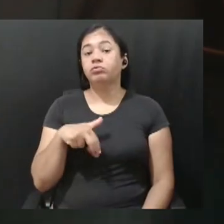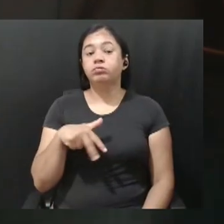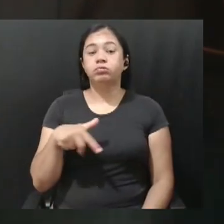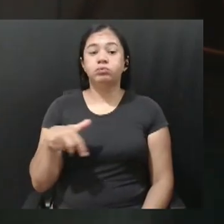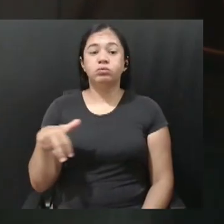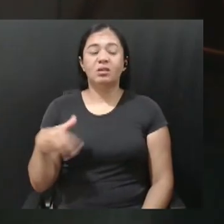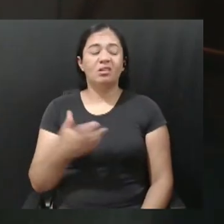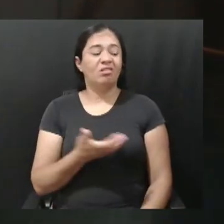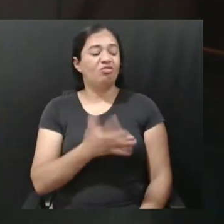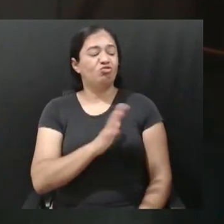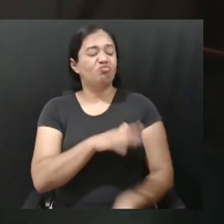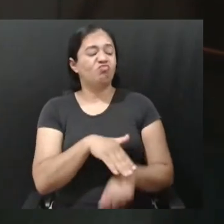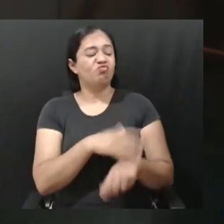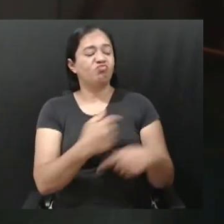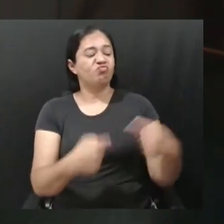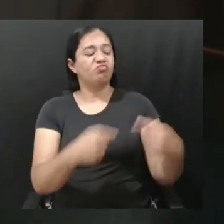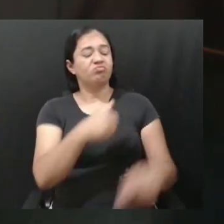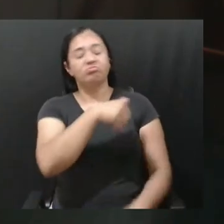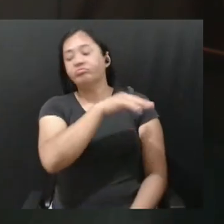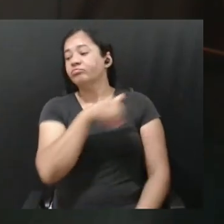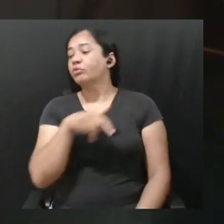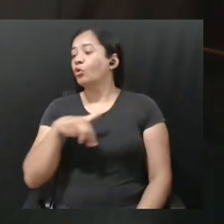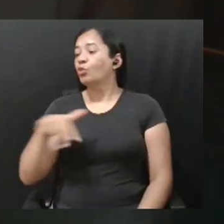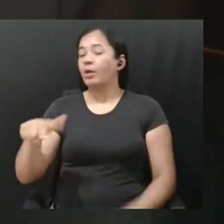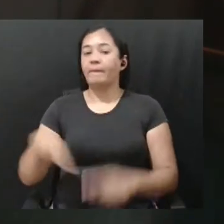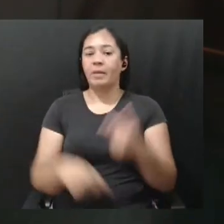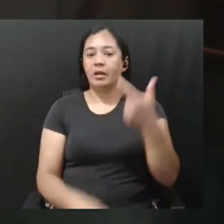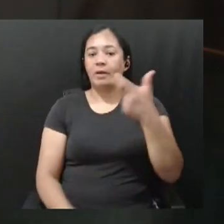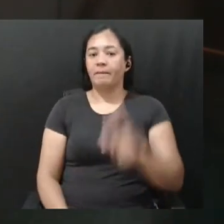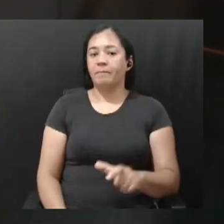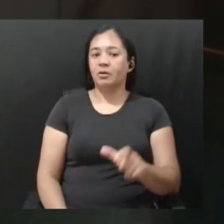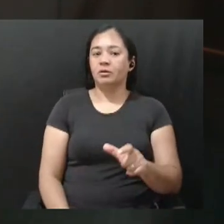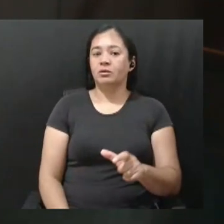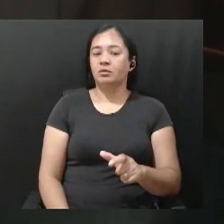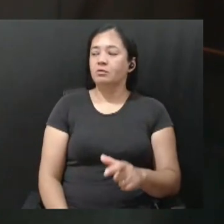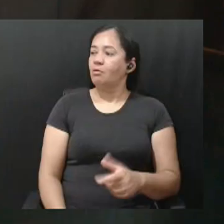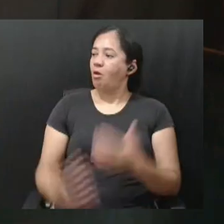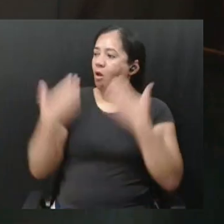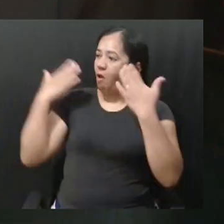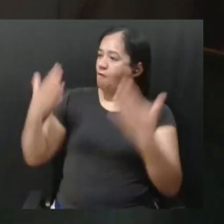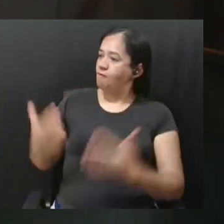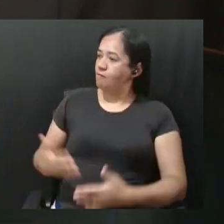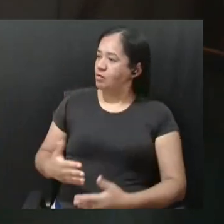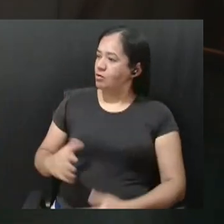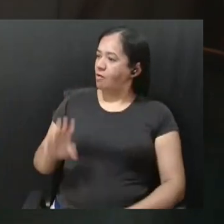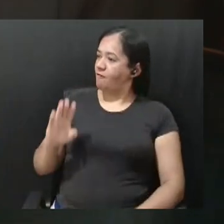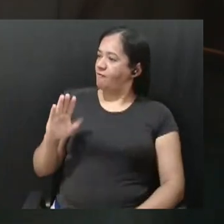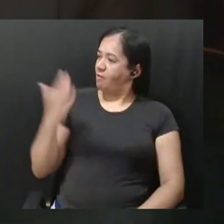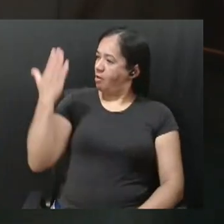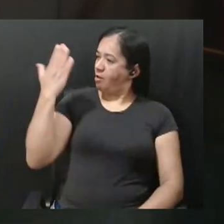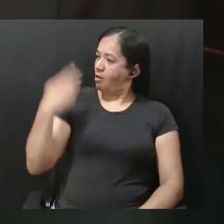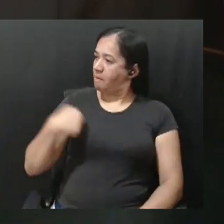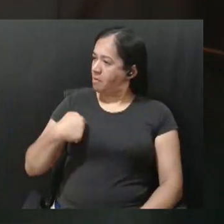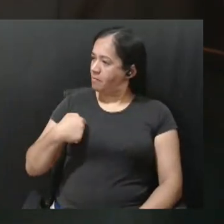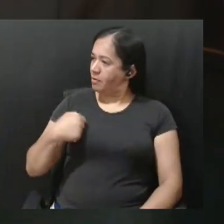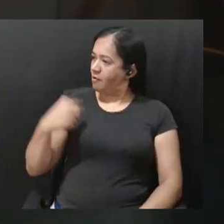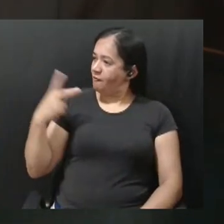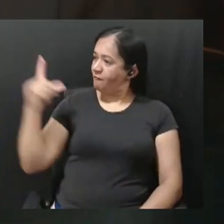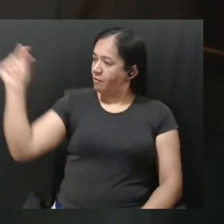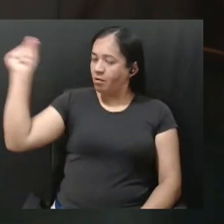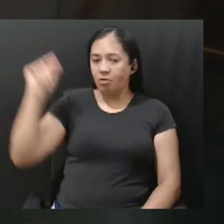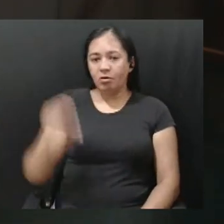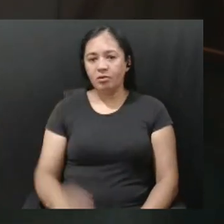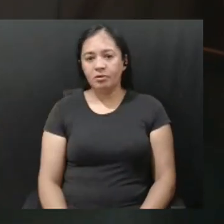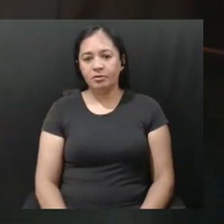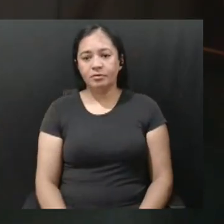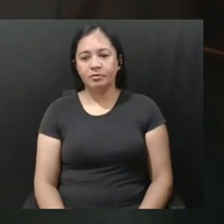vou andar. Mas aí o outro pode receber isso como uma afronta. Nossa, virou as costas pra mim e foi embora. Aí leva isso pra onde? Pra